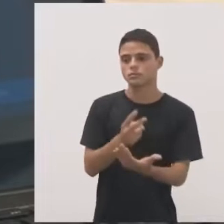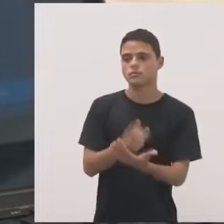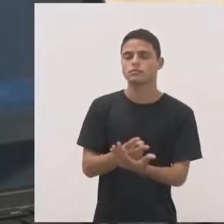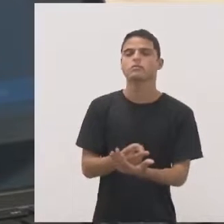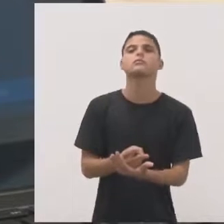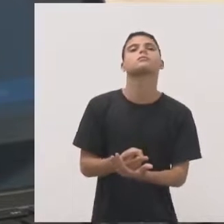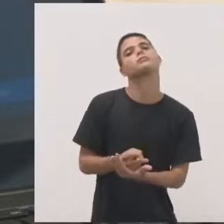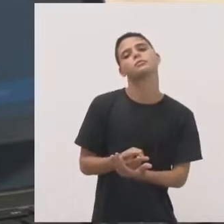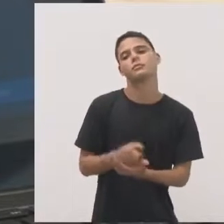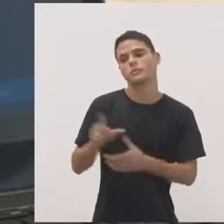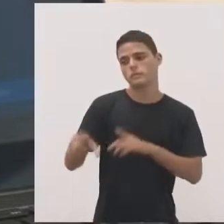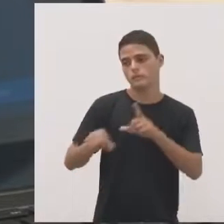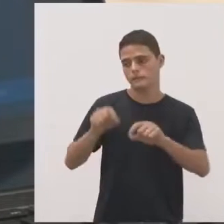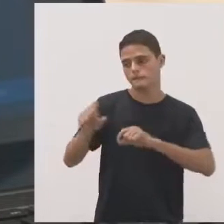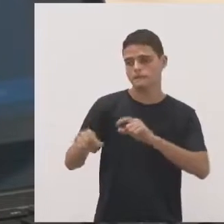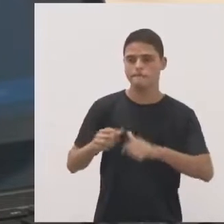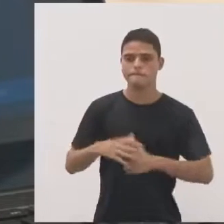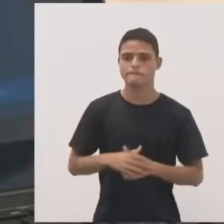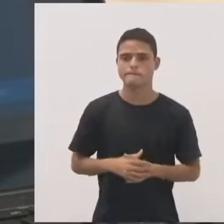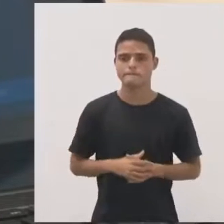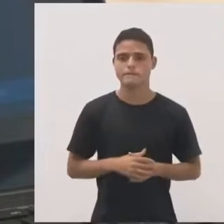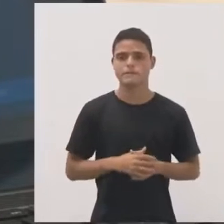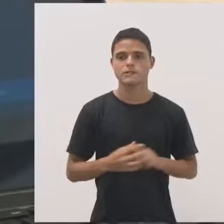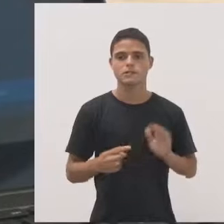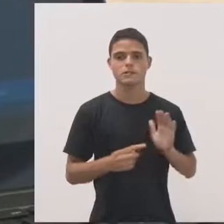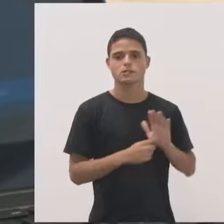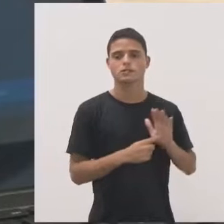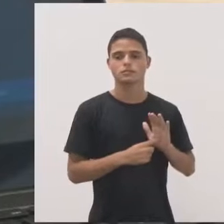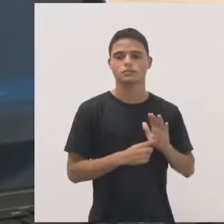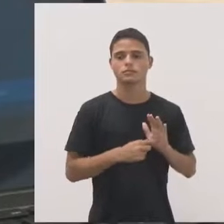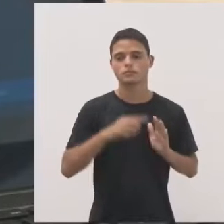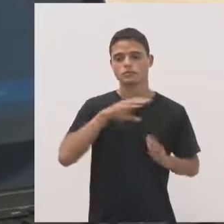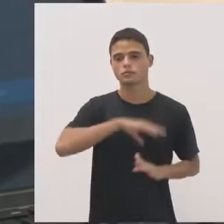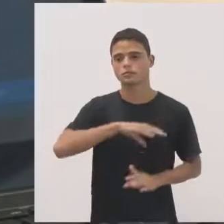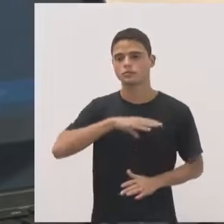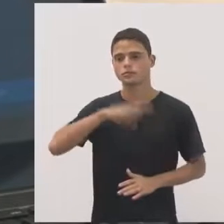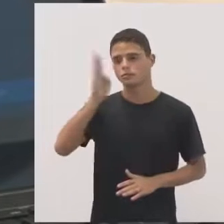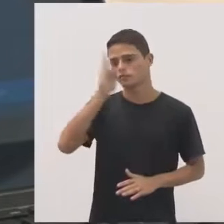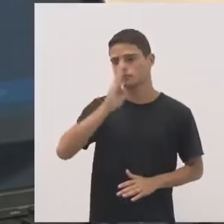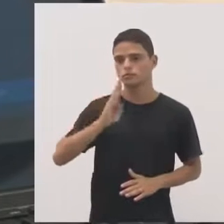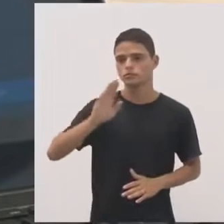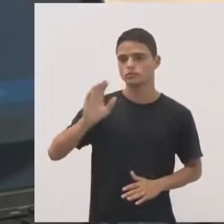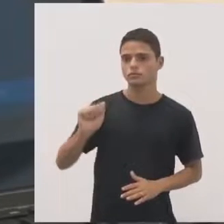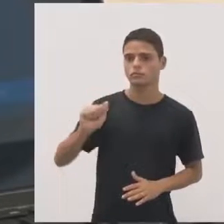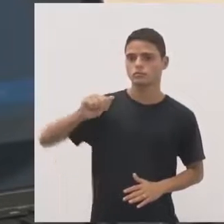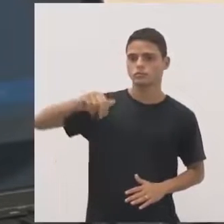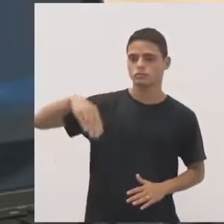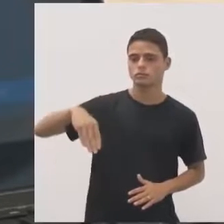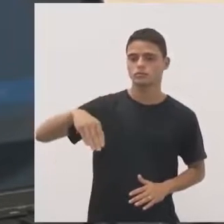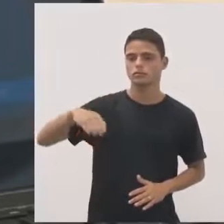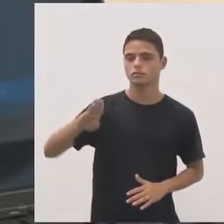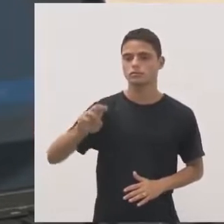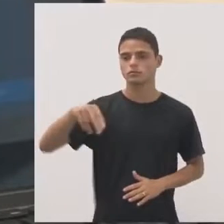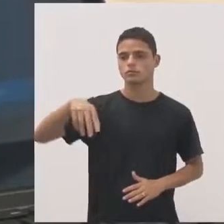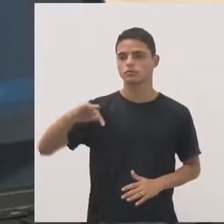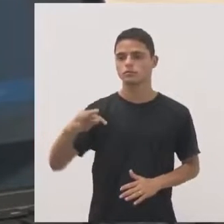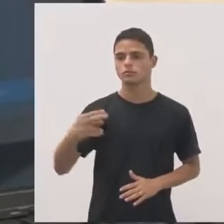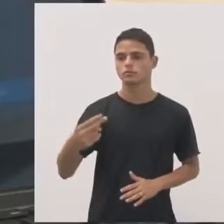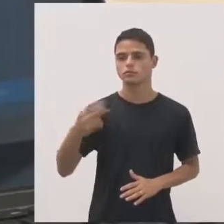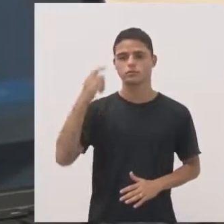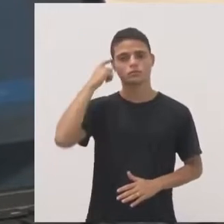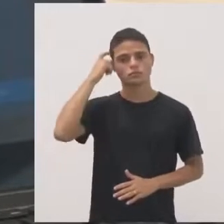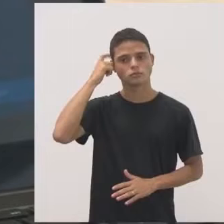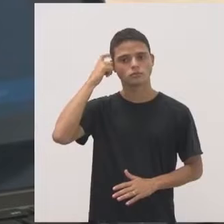a opção que eu indico a colocar é português, Brasil ABNT2. Porque ele te dá um pouco mais de recurso do